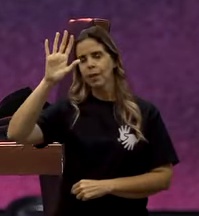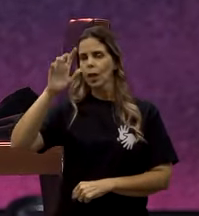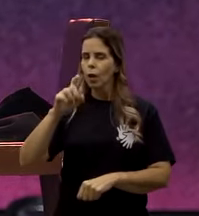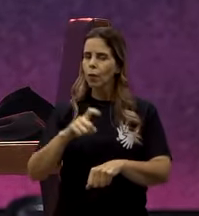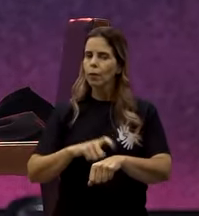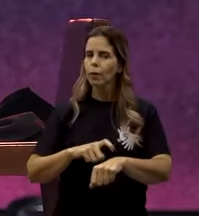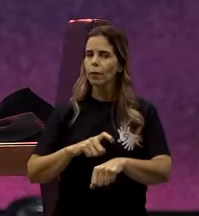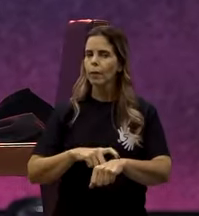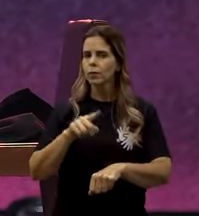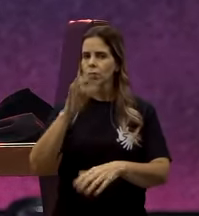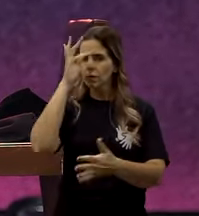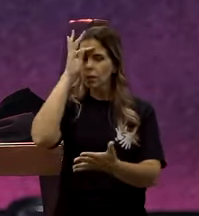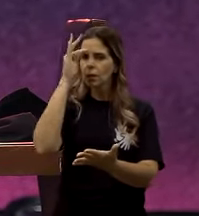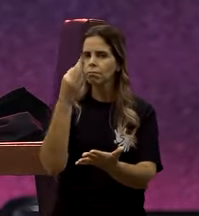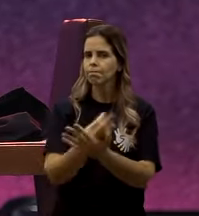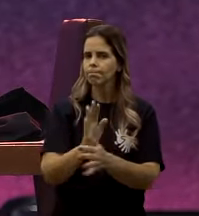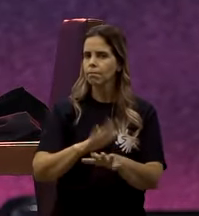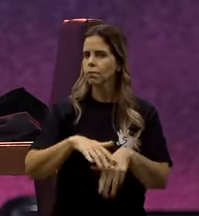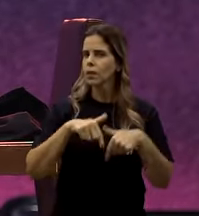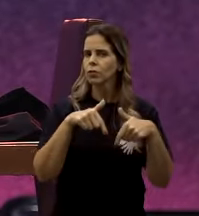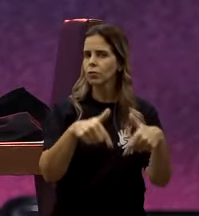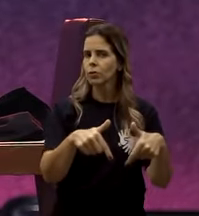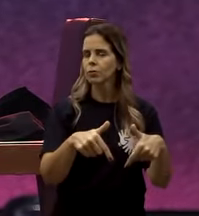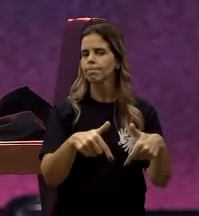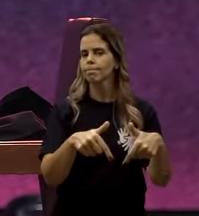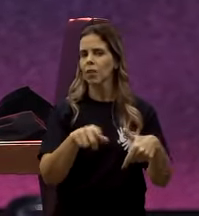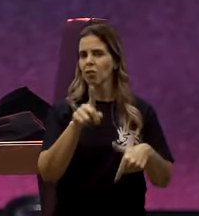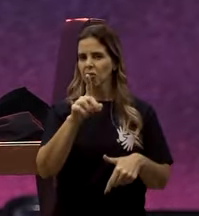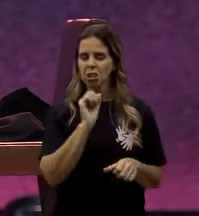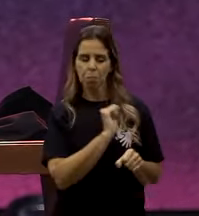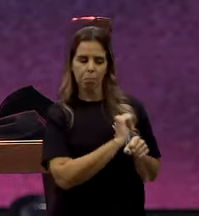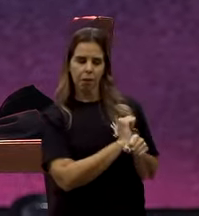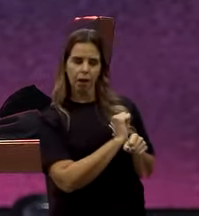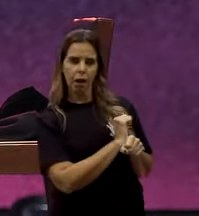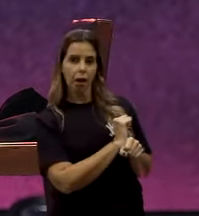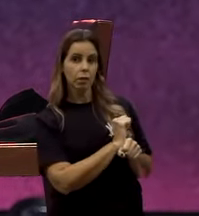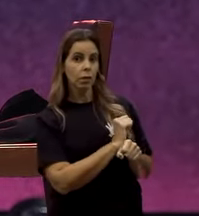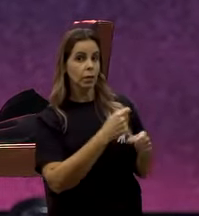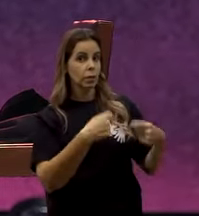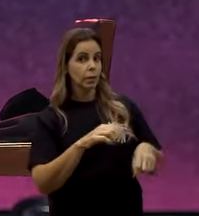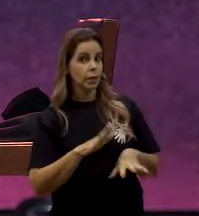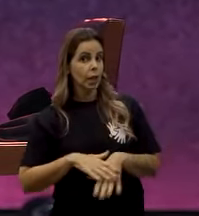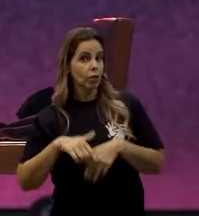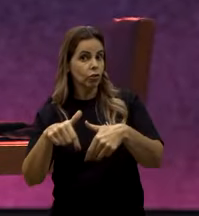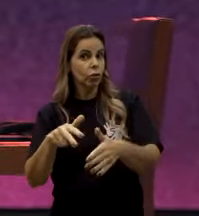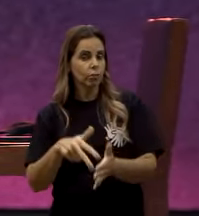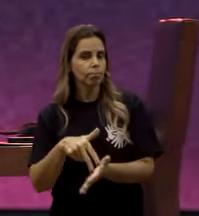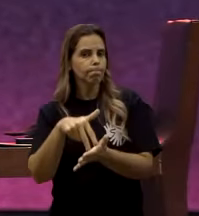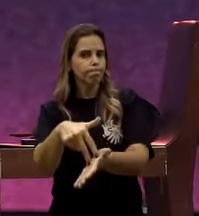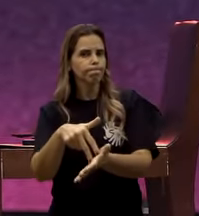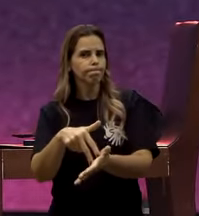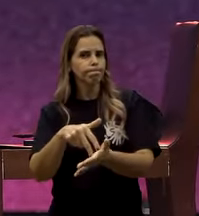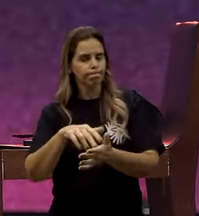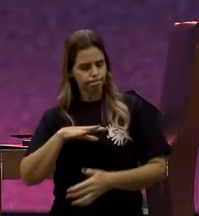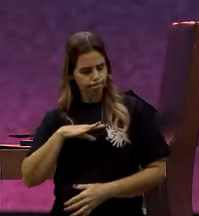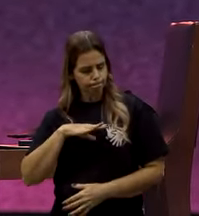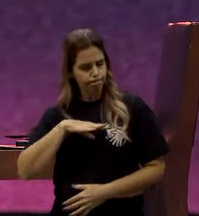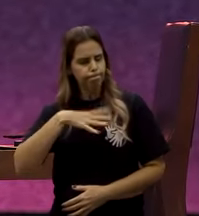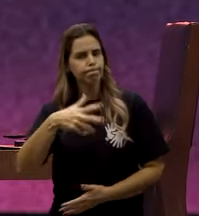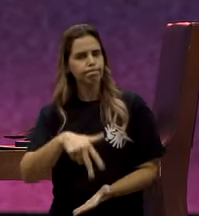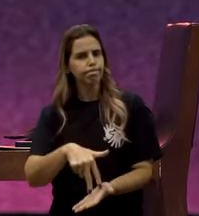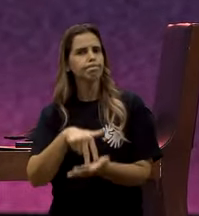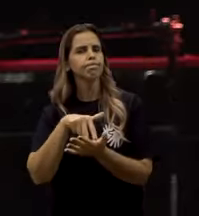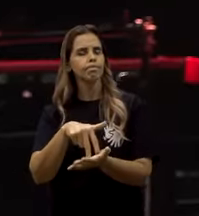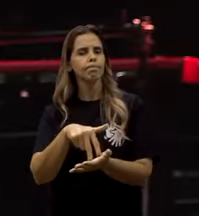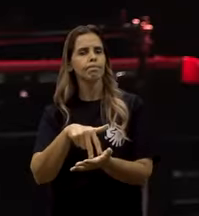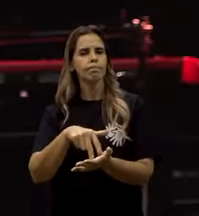Fé em Ação em nome de Jesus sair dessa estagnação do vazio e tomar o seu lugar em Deus pega essa mão que Você levantou segura na mão de